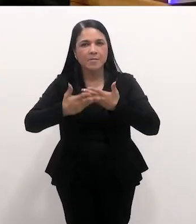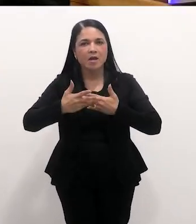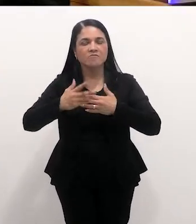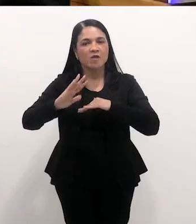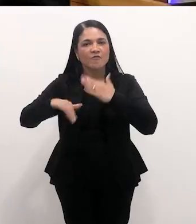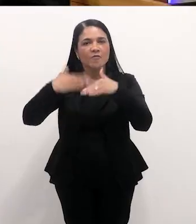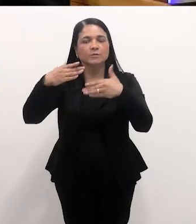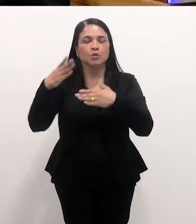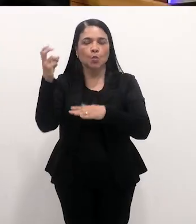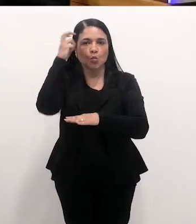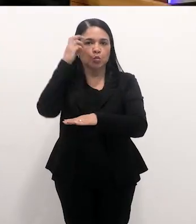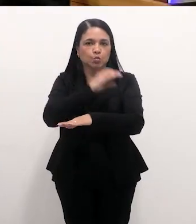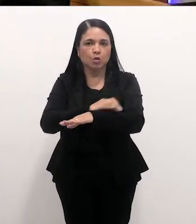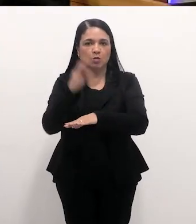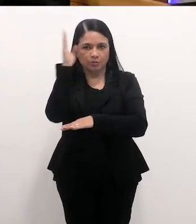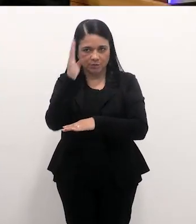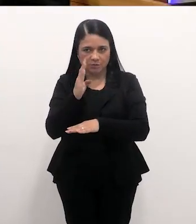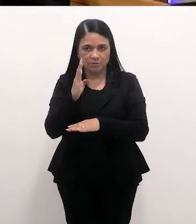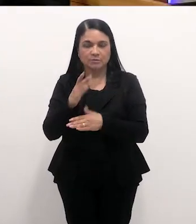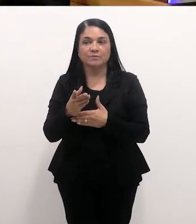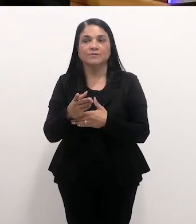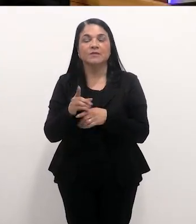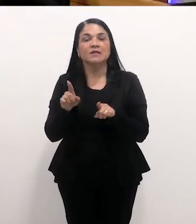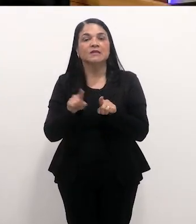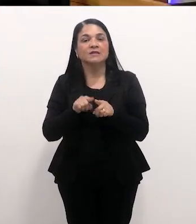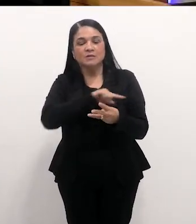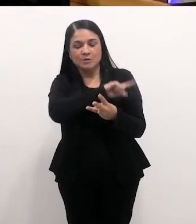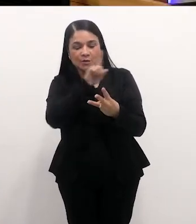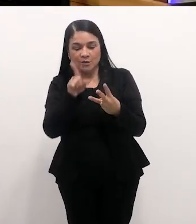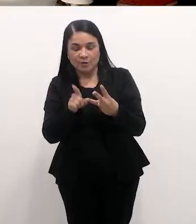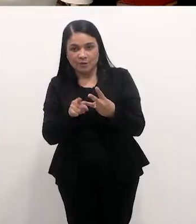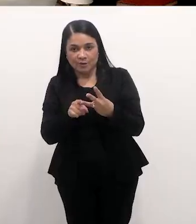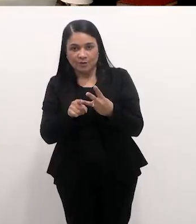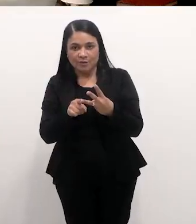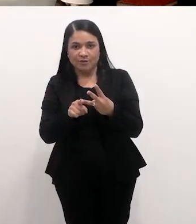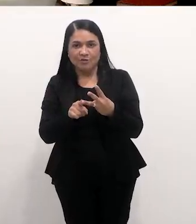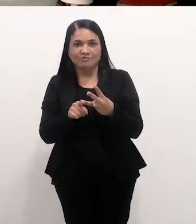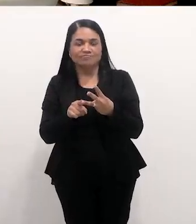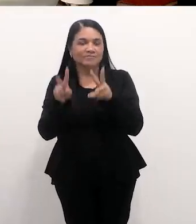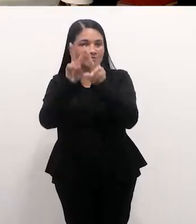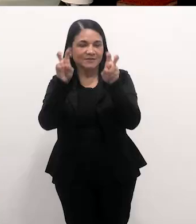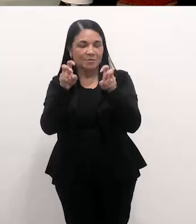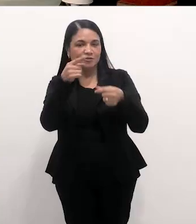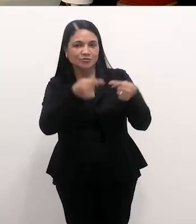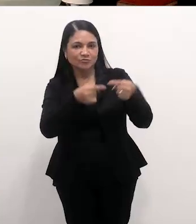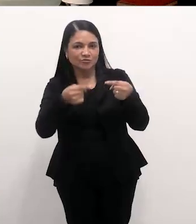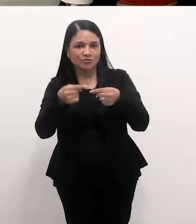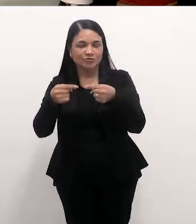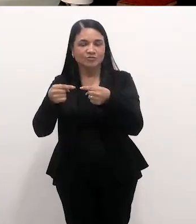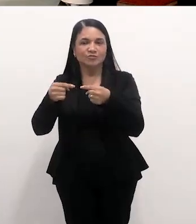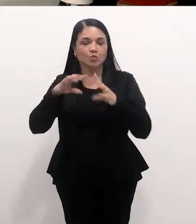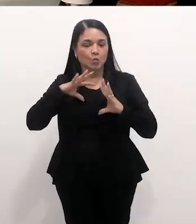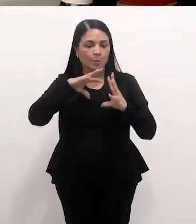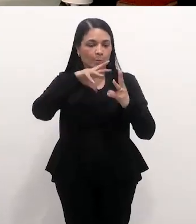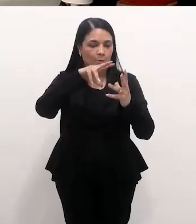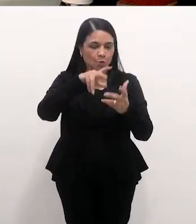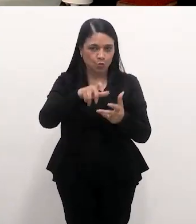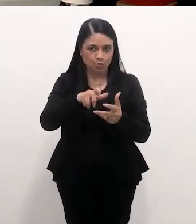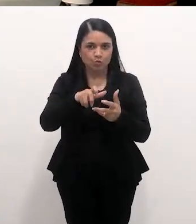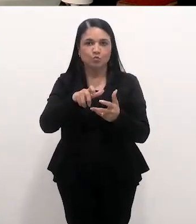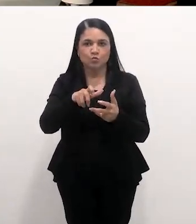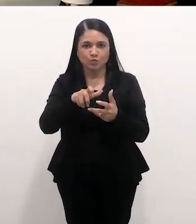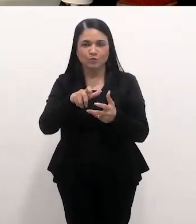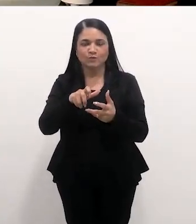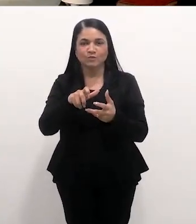uma química muito boa para a formação cultural do Brasil. Bom, agora eu vou trazer aqui uma questão que é também muito debatida num